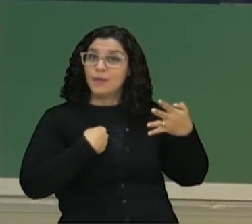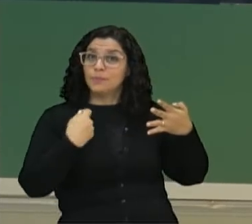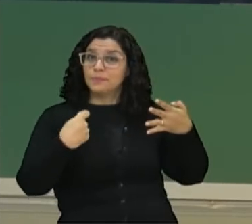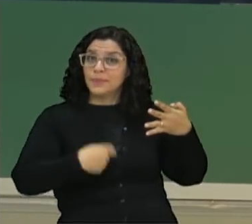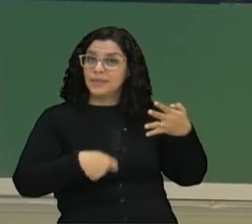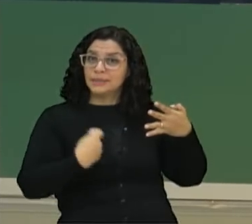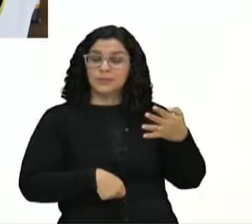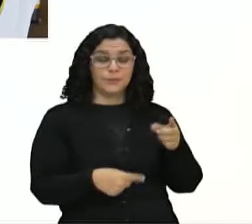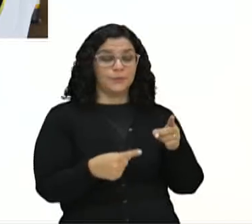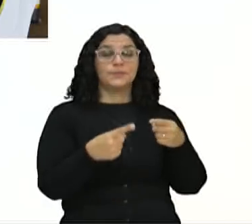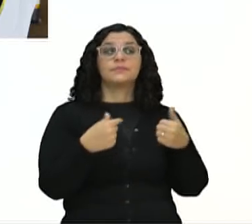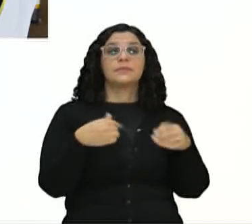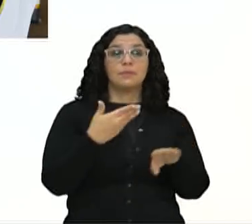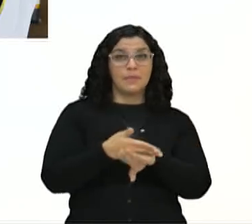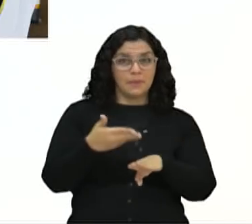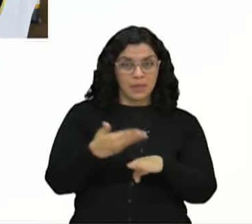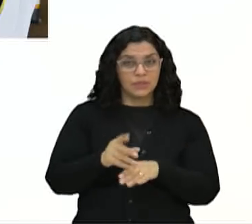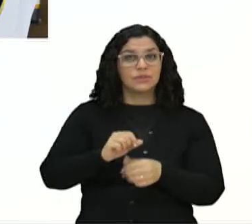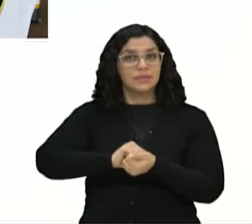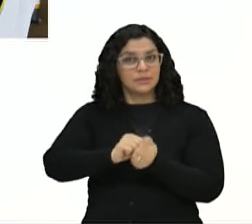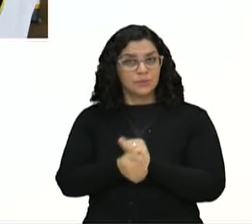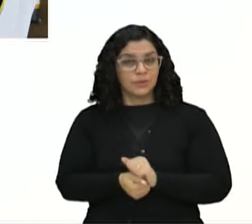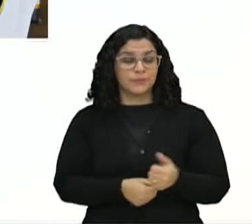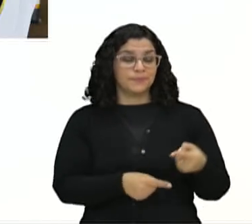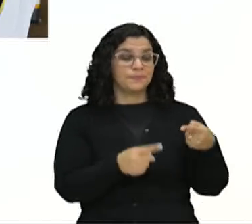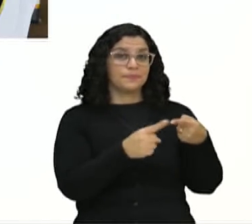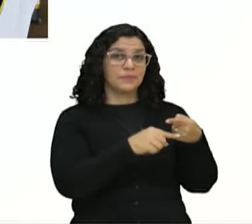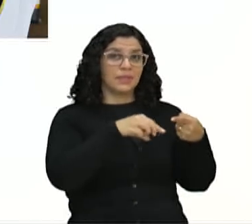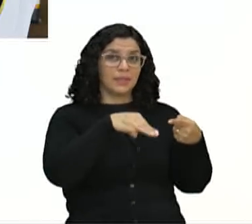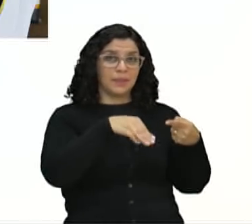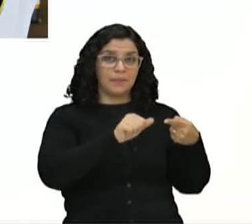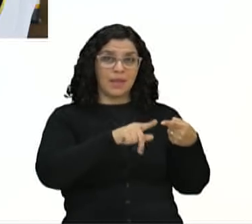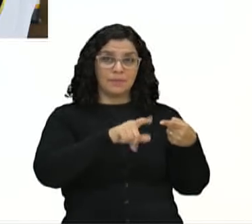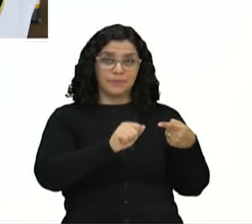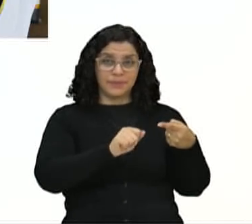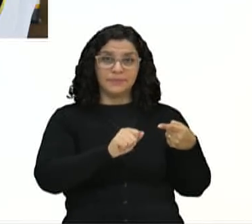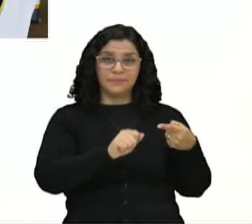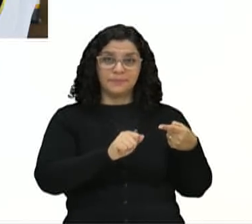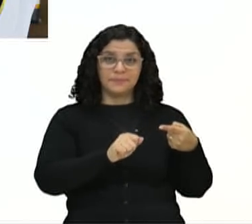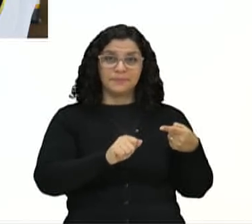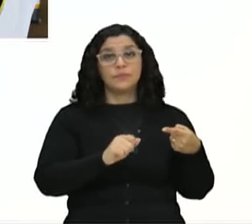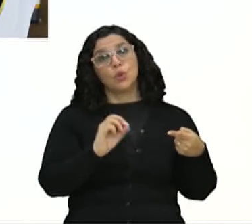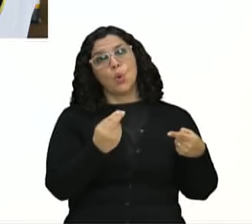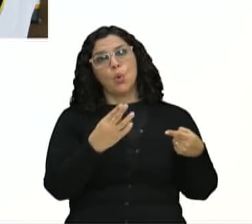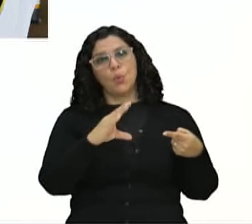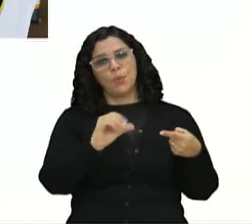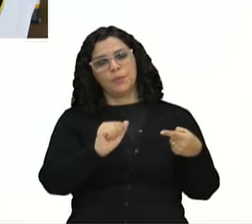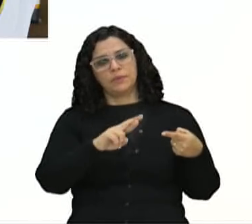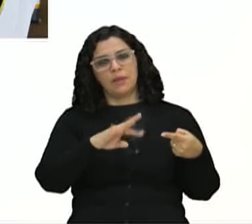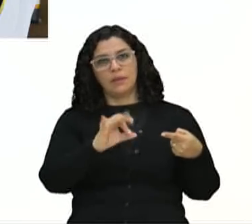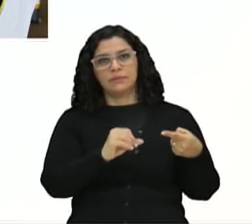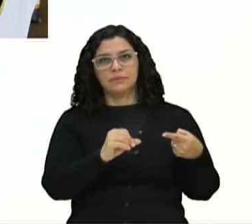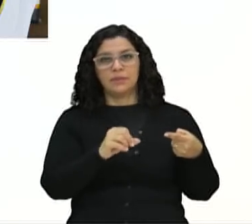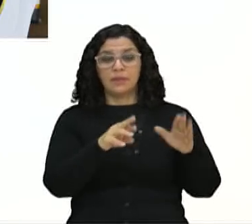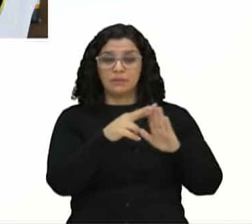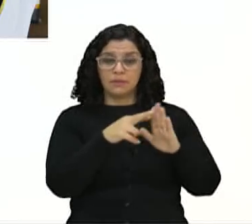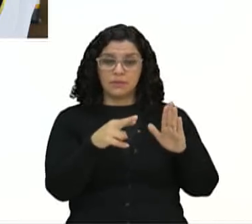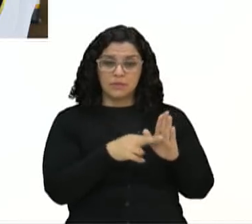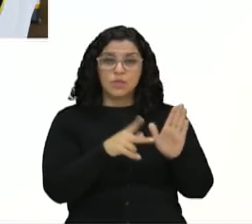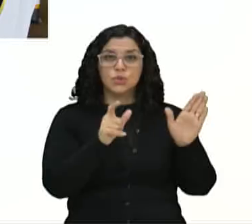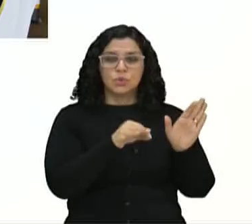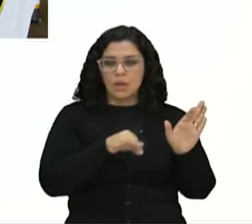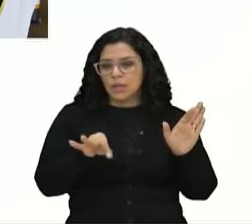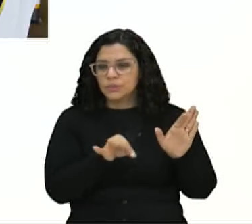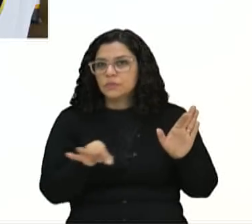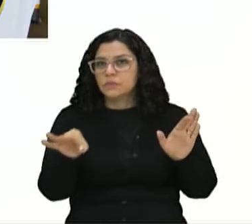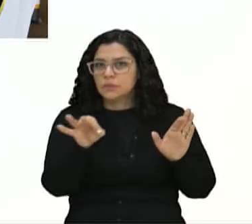né, para a prática da orientação. Um mapa, né, que pode ser uma carta, a gente chama de carta, com essas orientações, o local onde é que tem